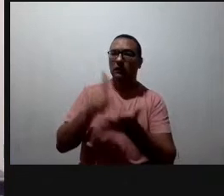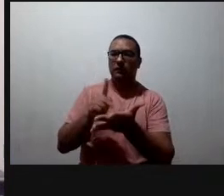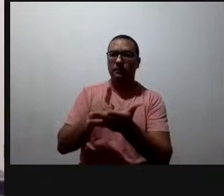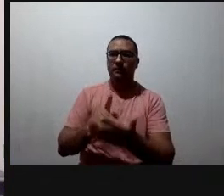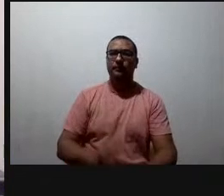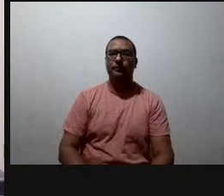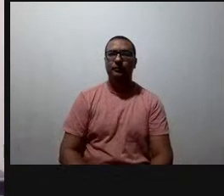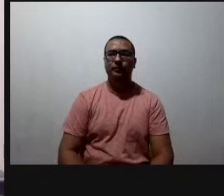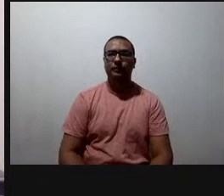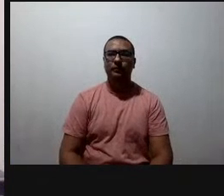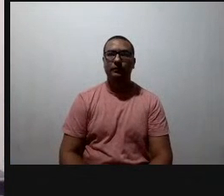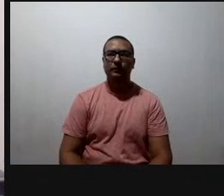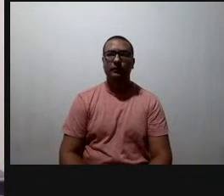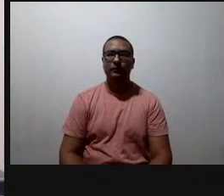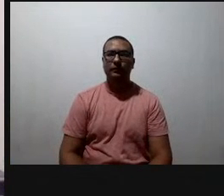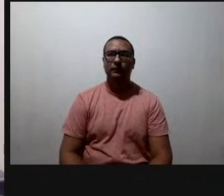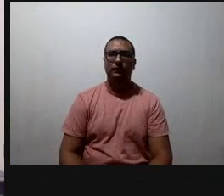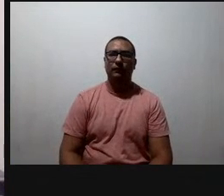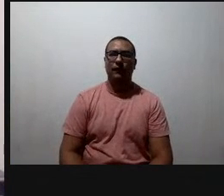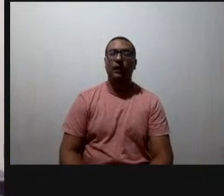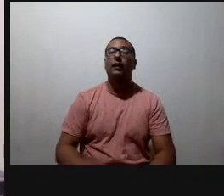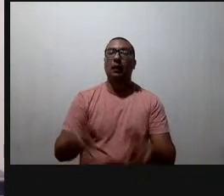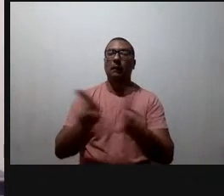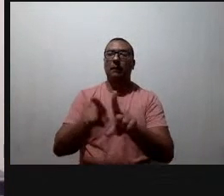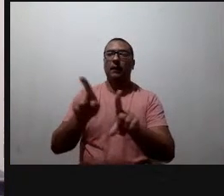Como vocês devem ter visto aí